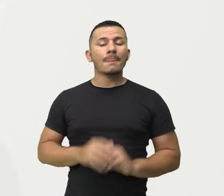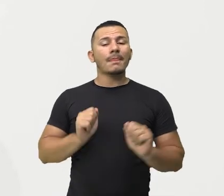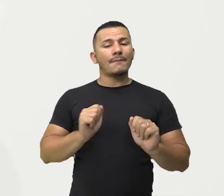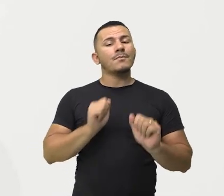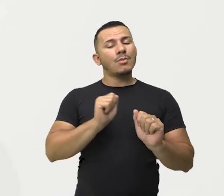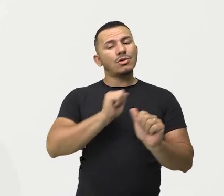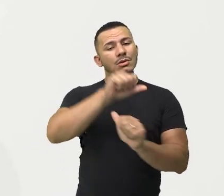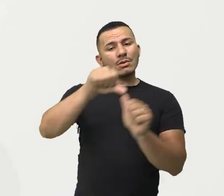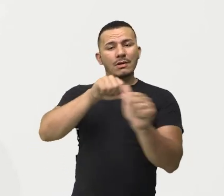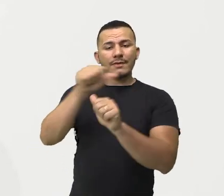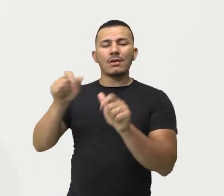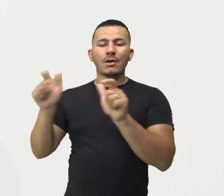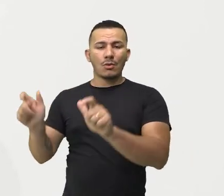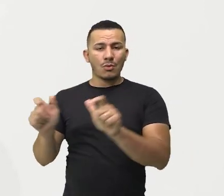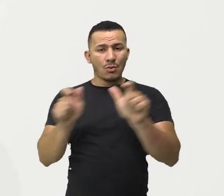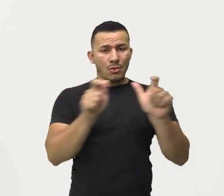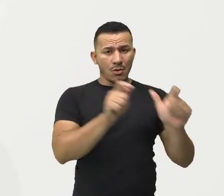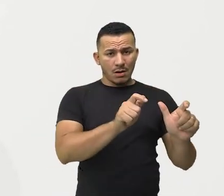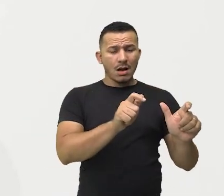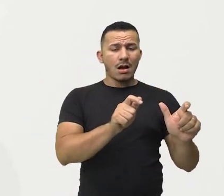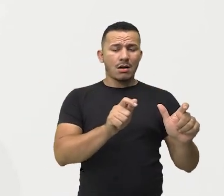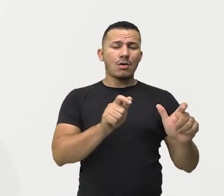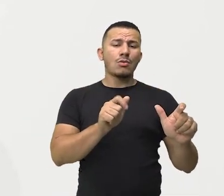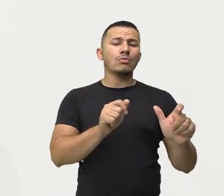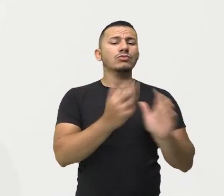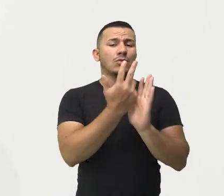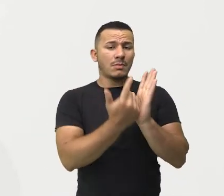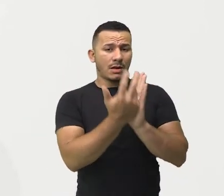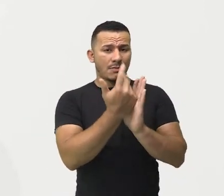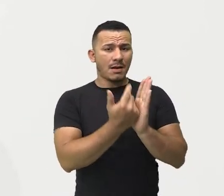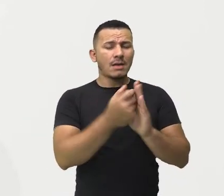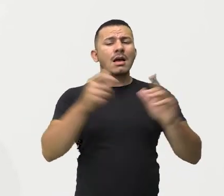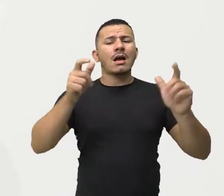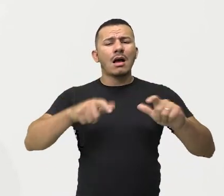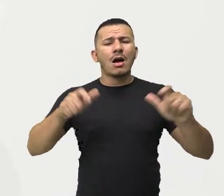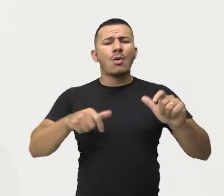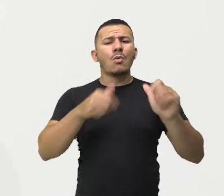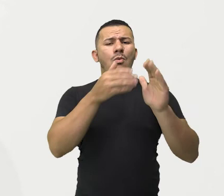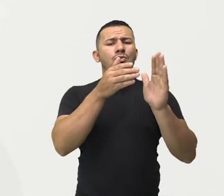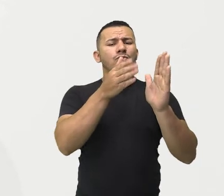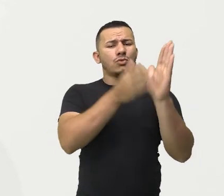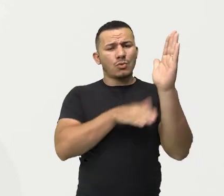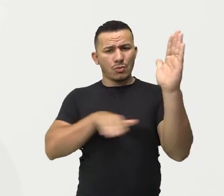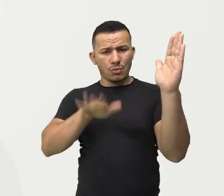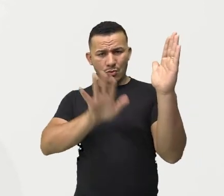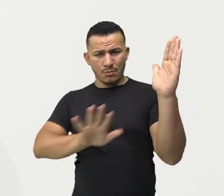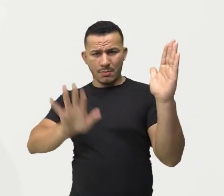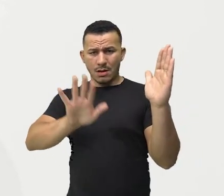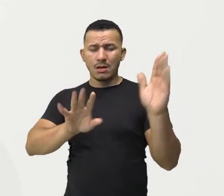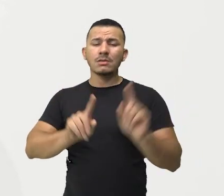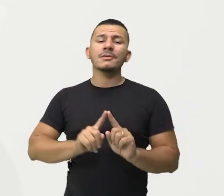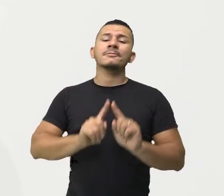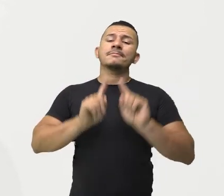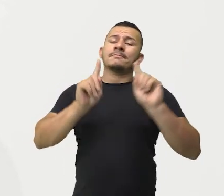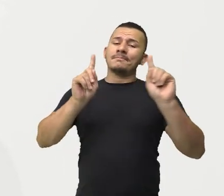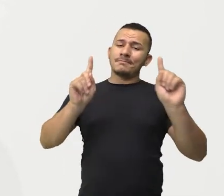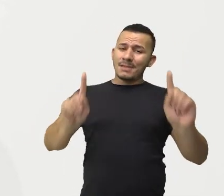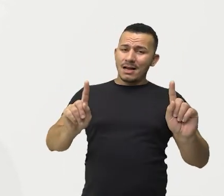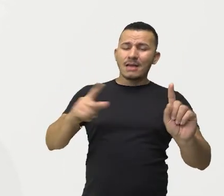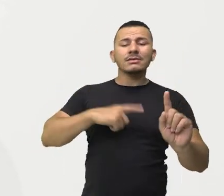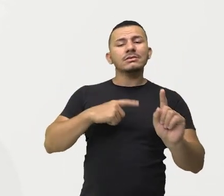a posição de uma figura no plano, mas produzem